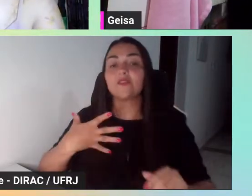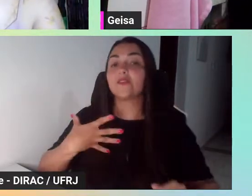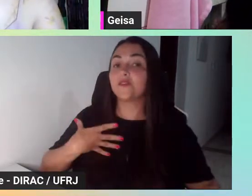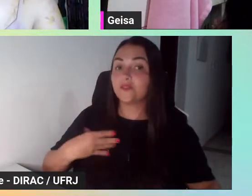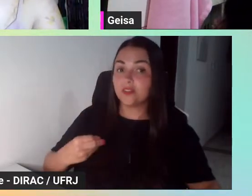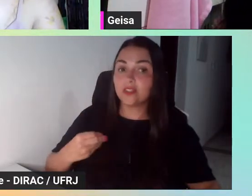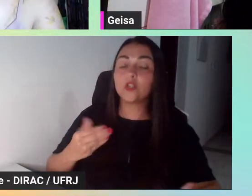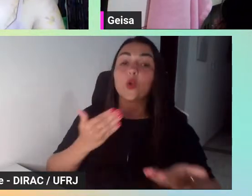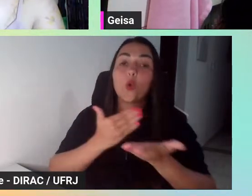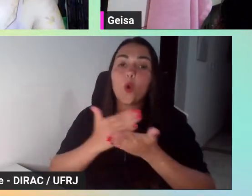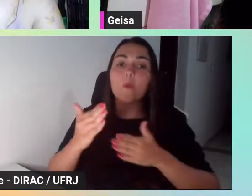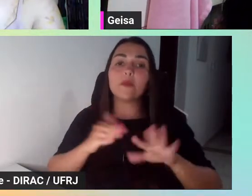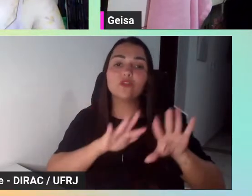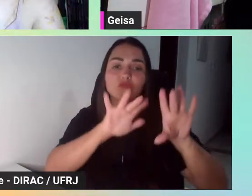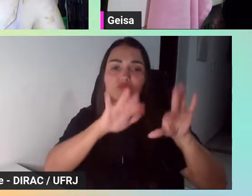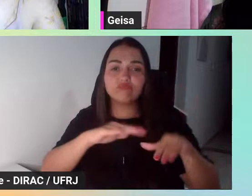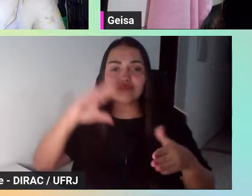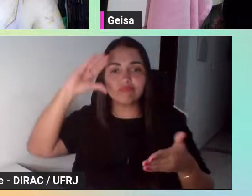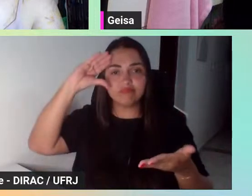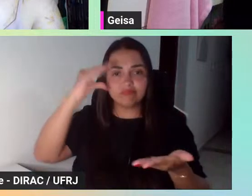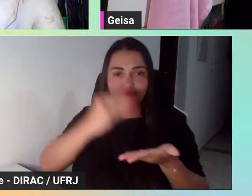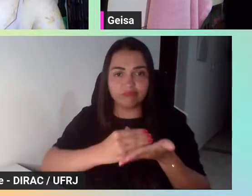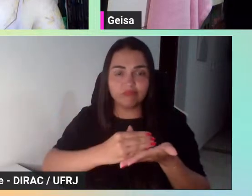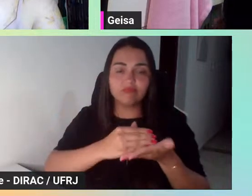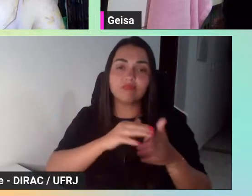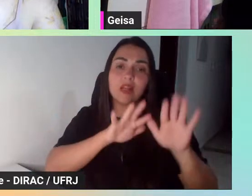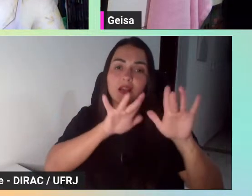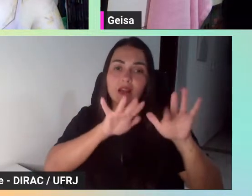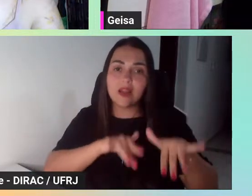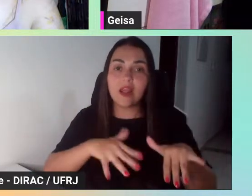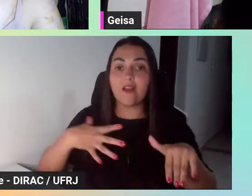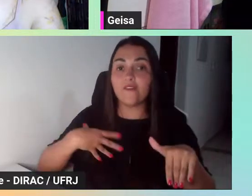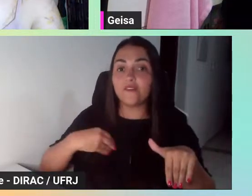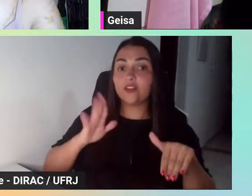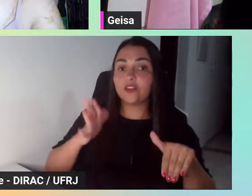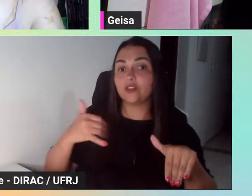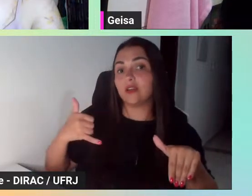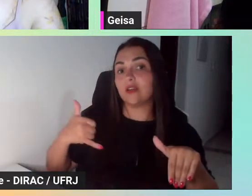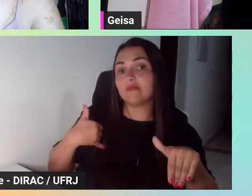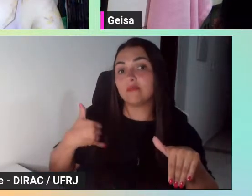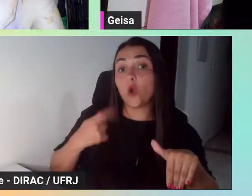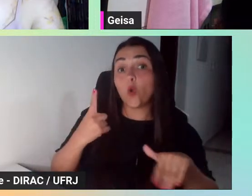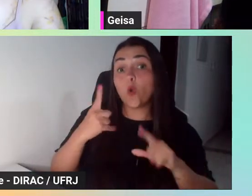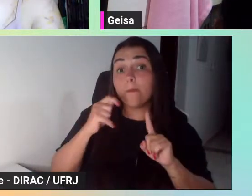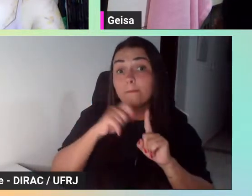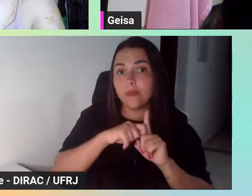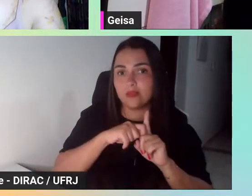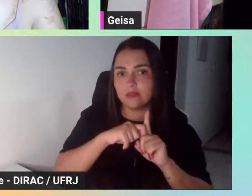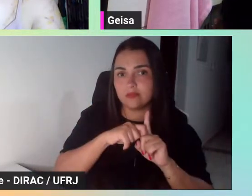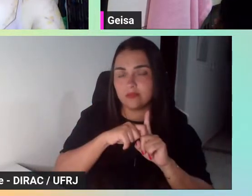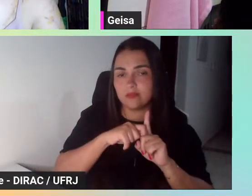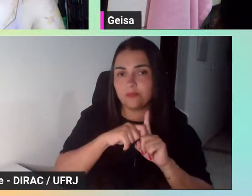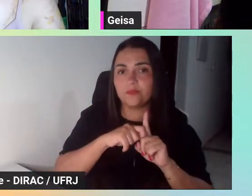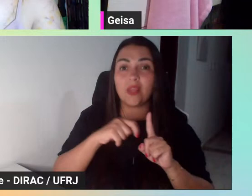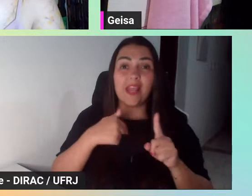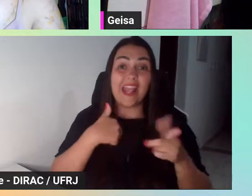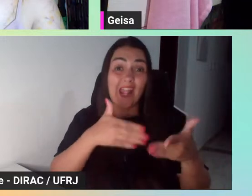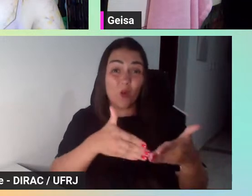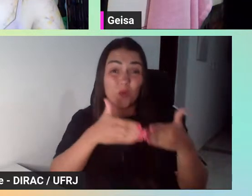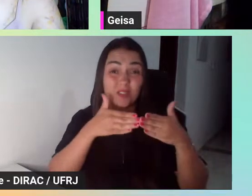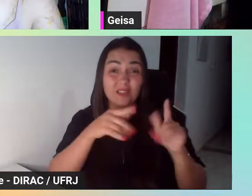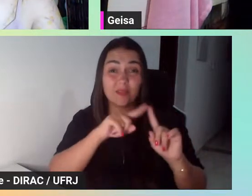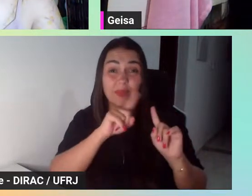escrever a dissertação quando a minha filha tinha 1 mês, né? E aí eu passei a minha licença maternidade